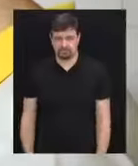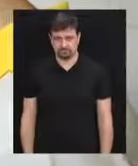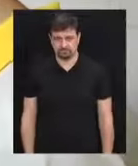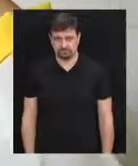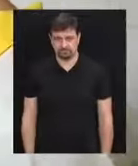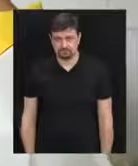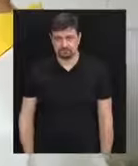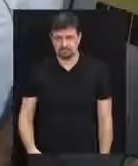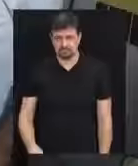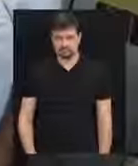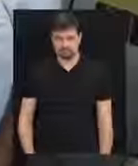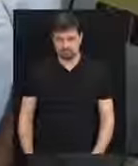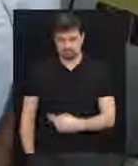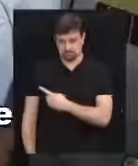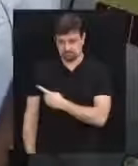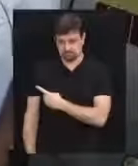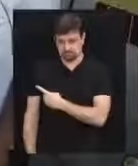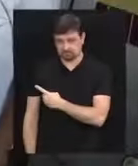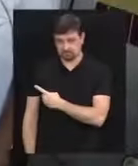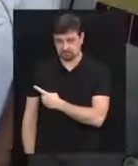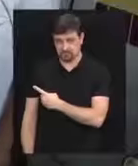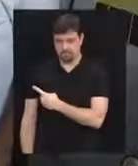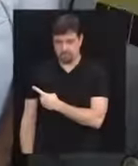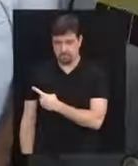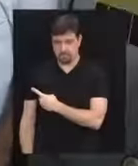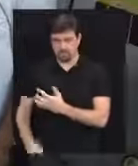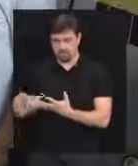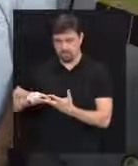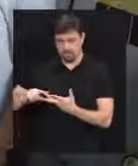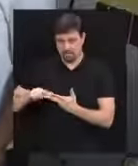vai colocar, em média, 400 ml de